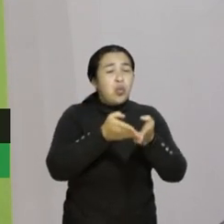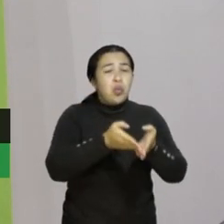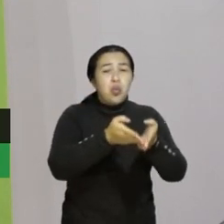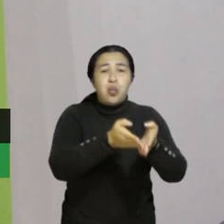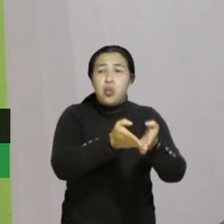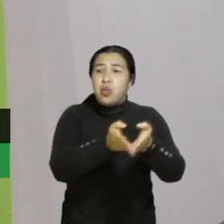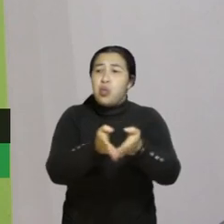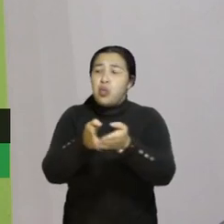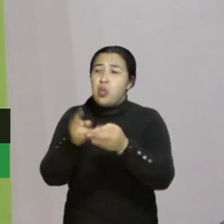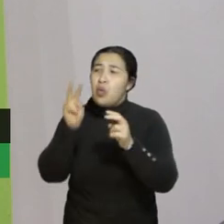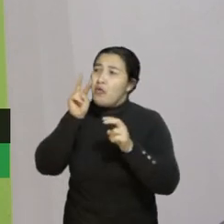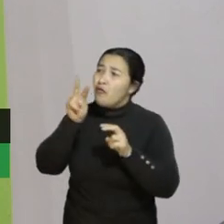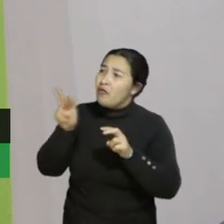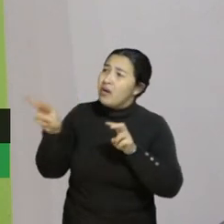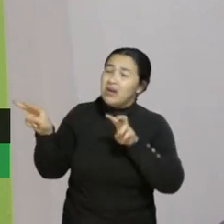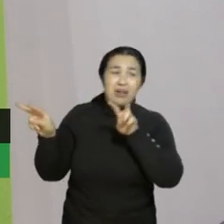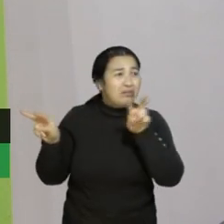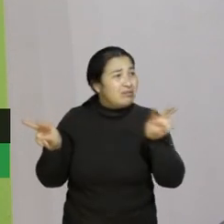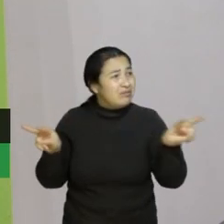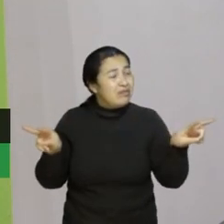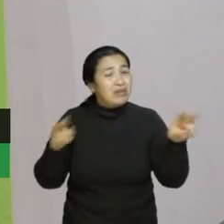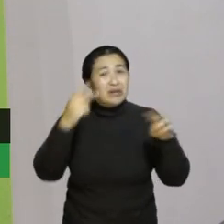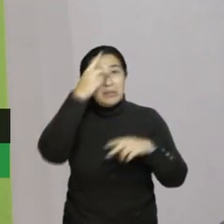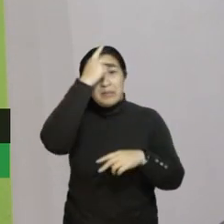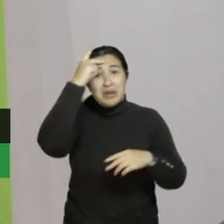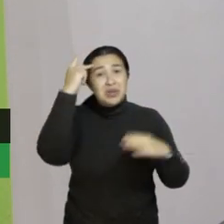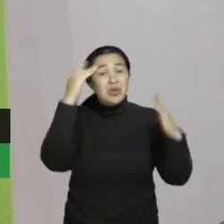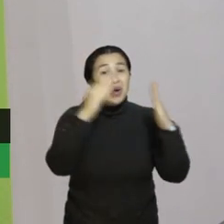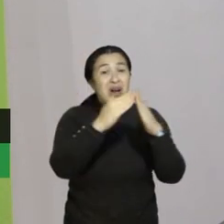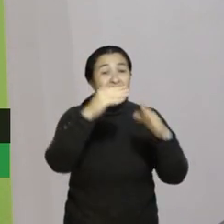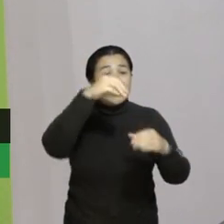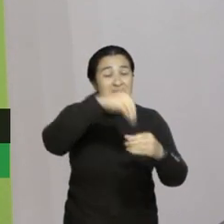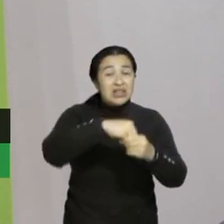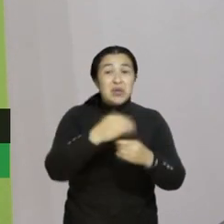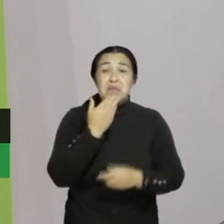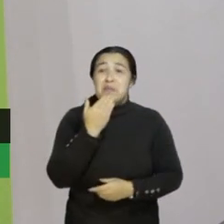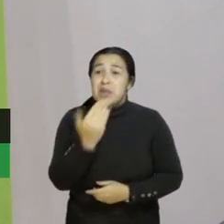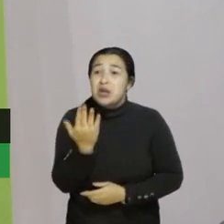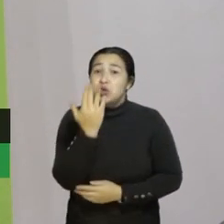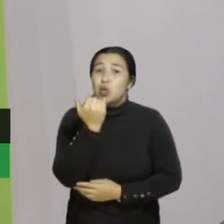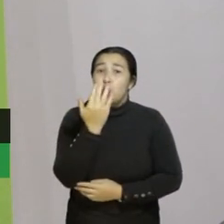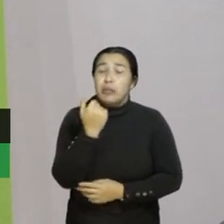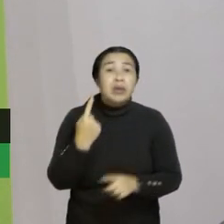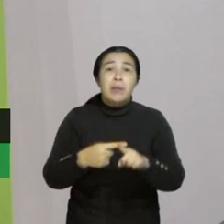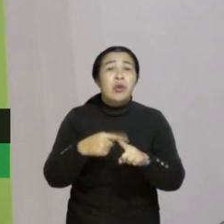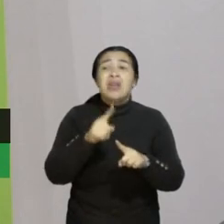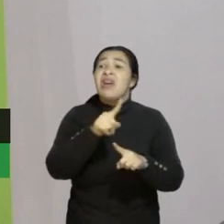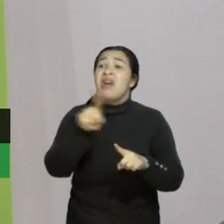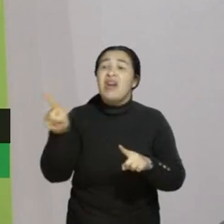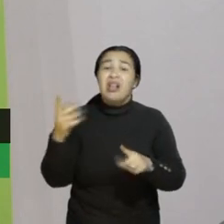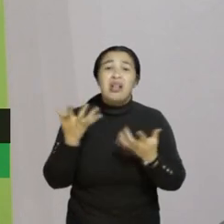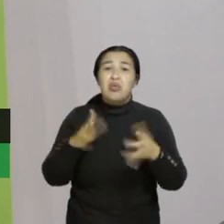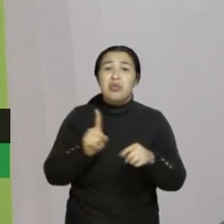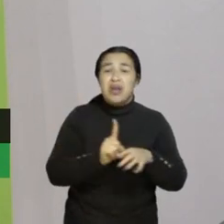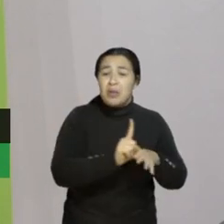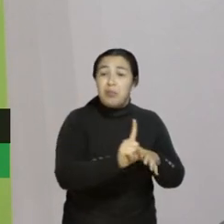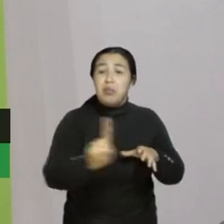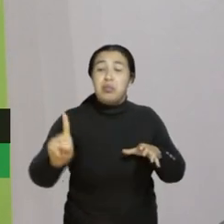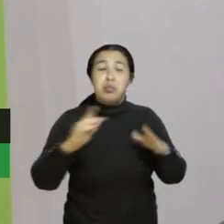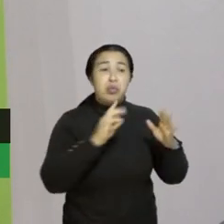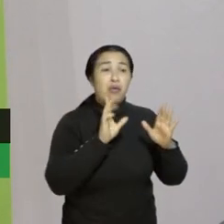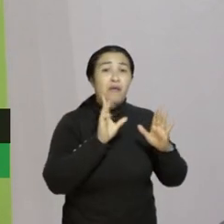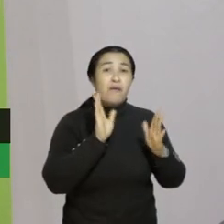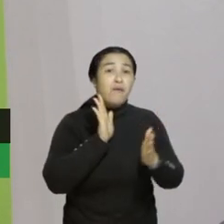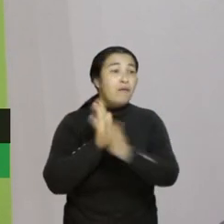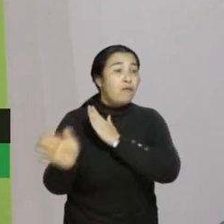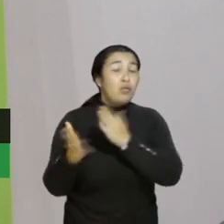navegando, e as pessoas nas suas residências pedindo comida. Ah, Sérgio, por que que elas não saíam? Com medo do saque, com medo do roubo e com